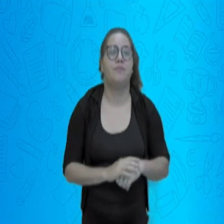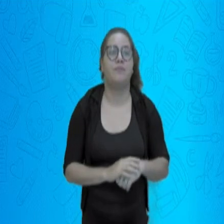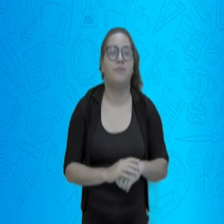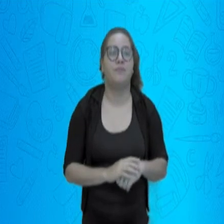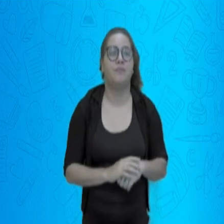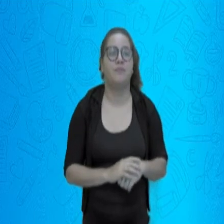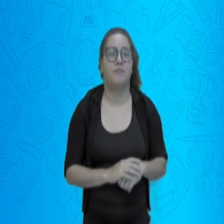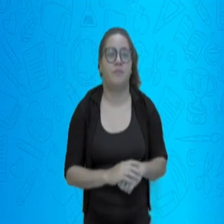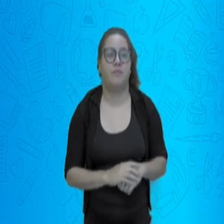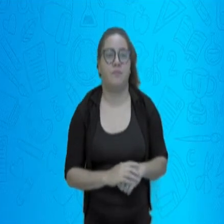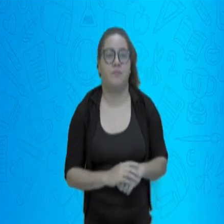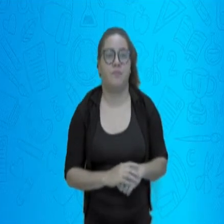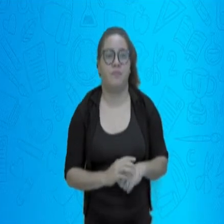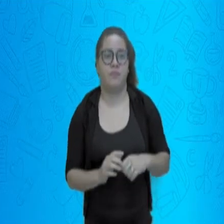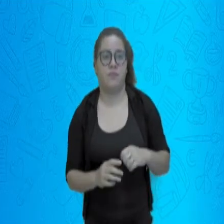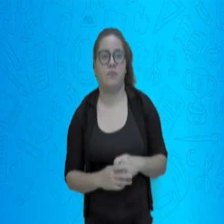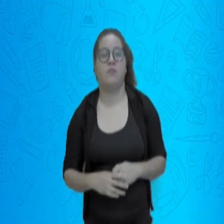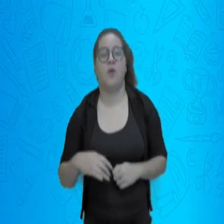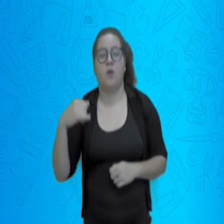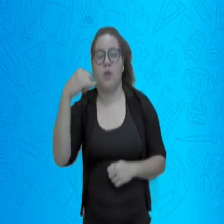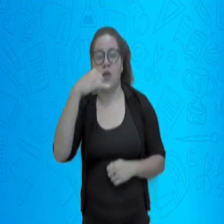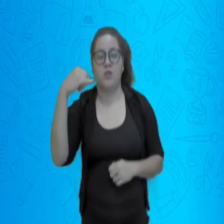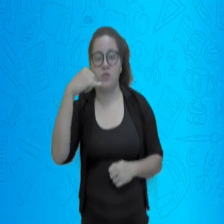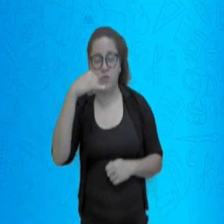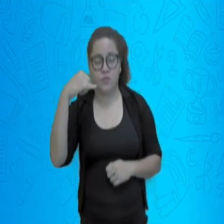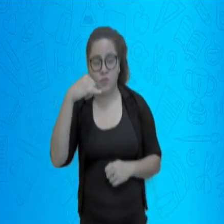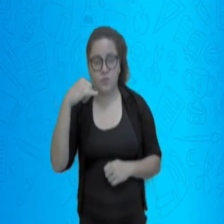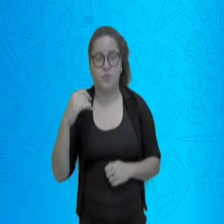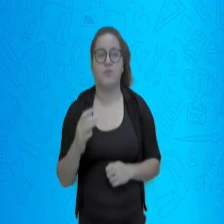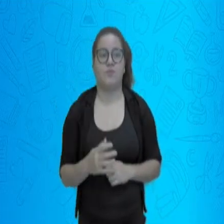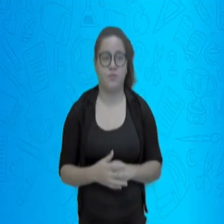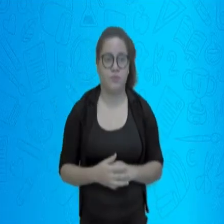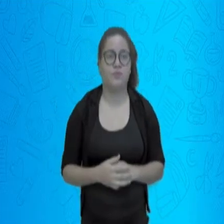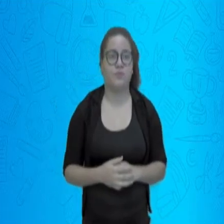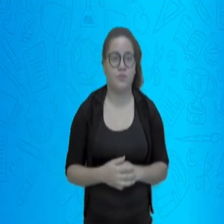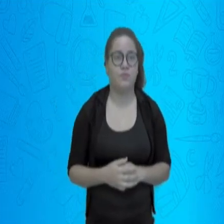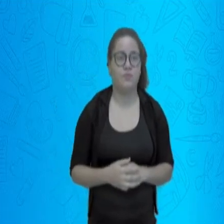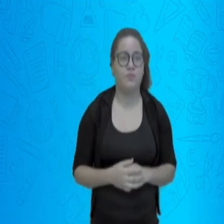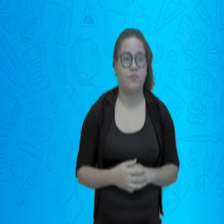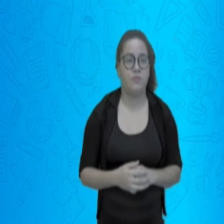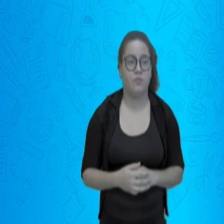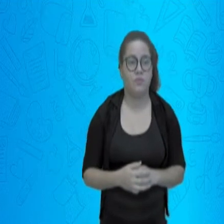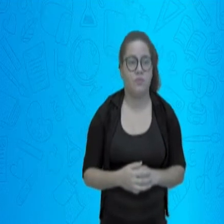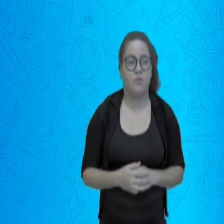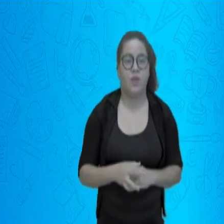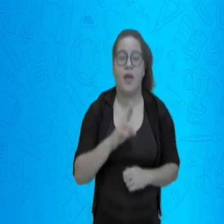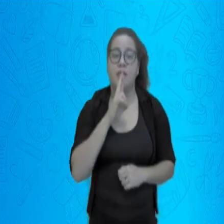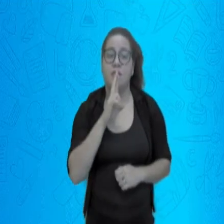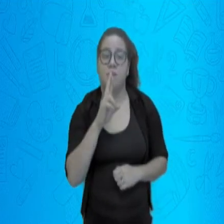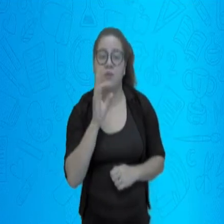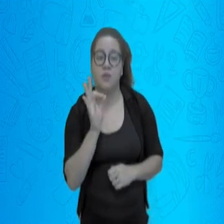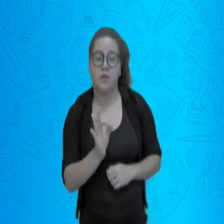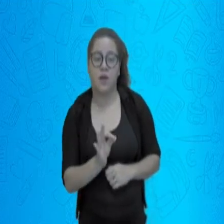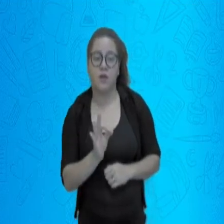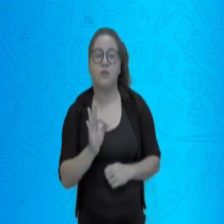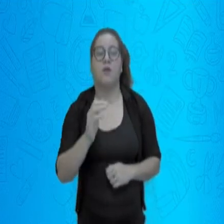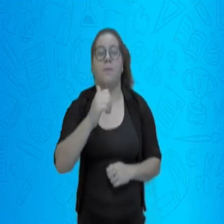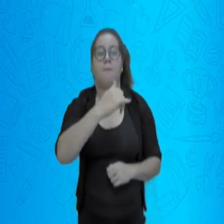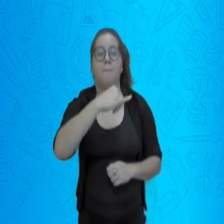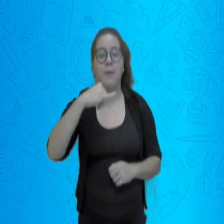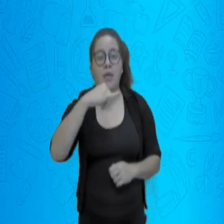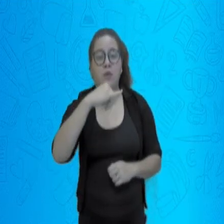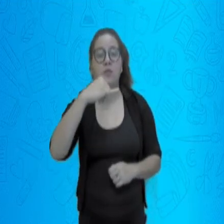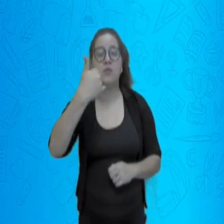qual o sinal que está acompanhando o 50? Esse sinalzinho aqui negativo. Então, a minha resposta aqui é